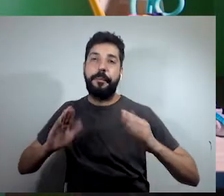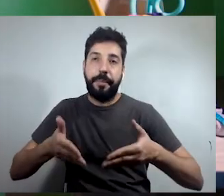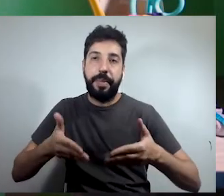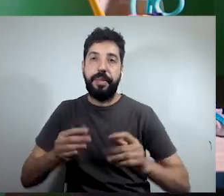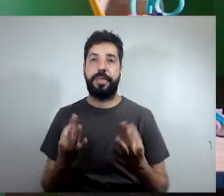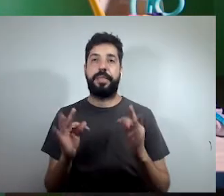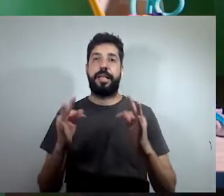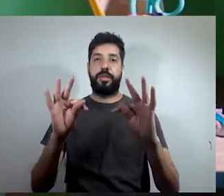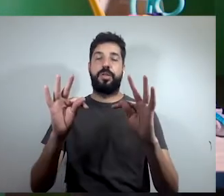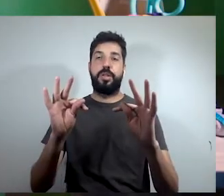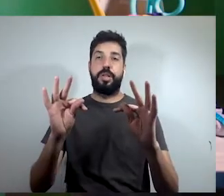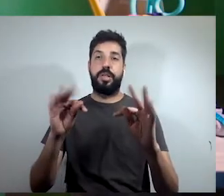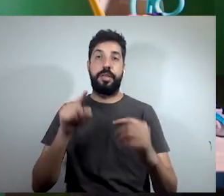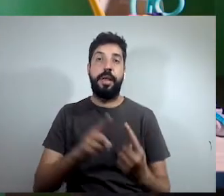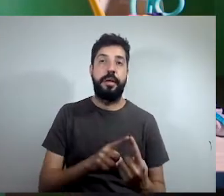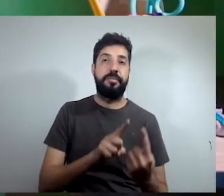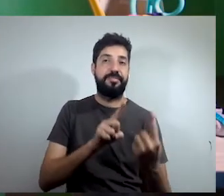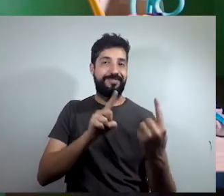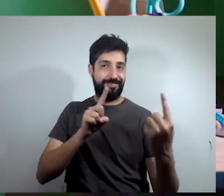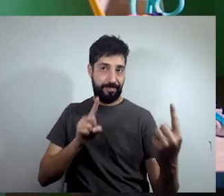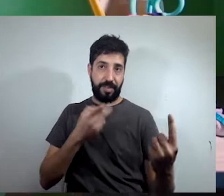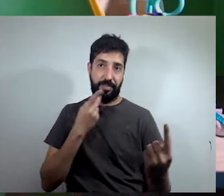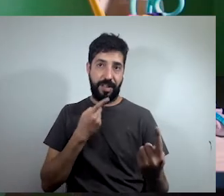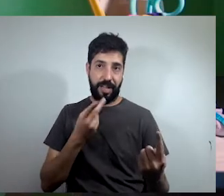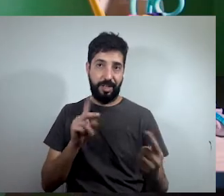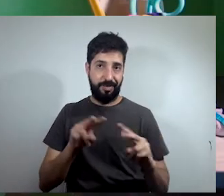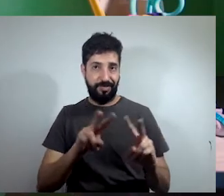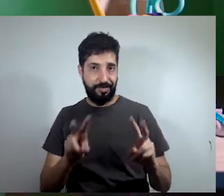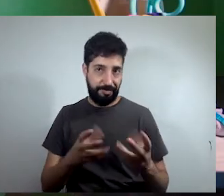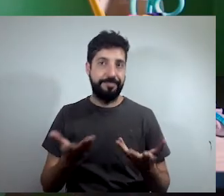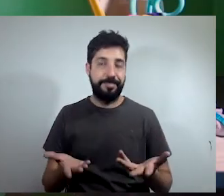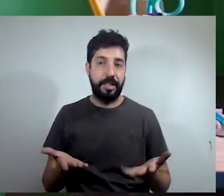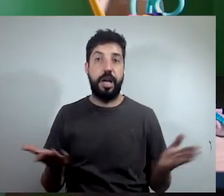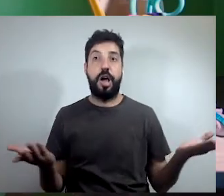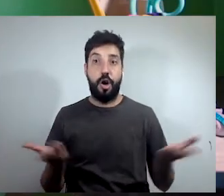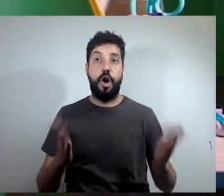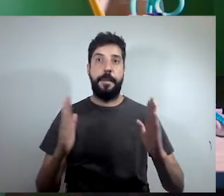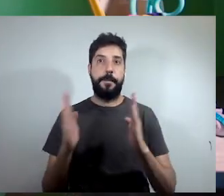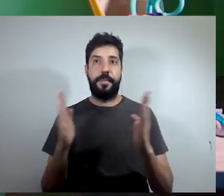O distanciamento, já que estamos falando em um momento de